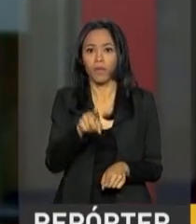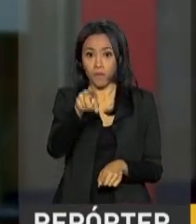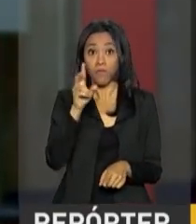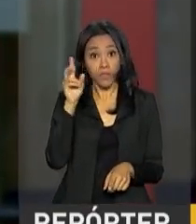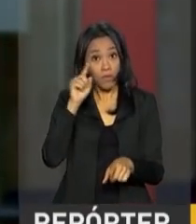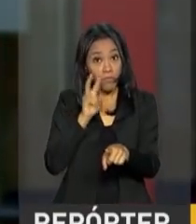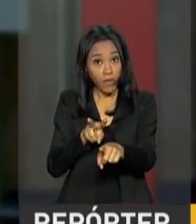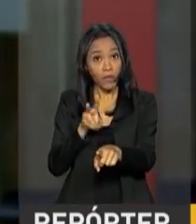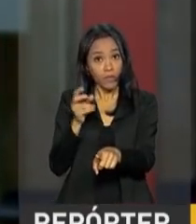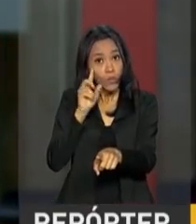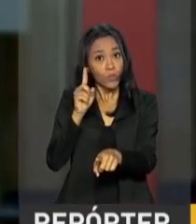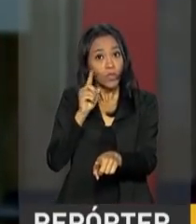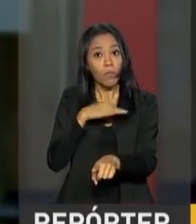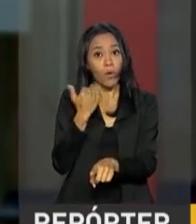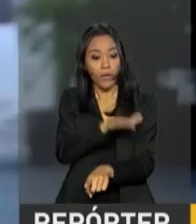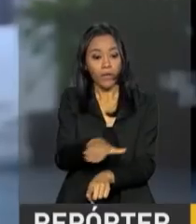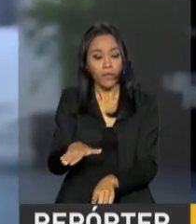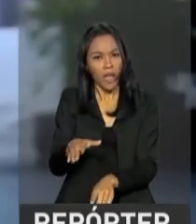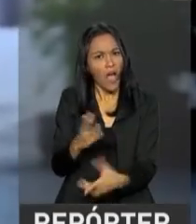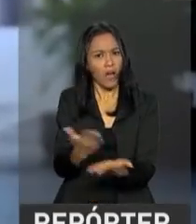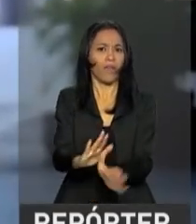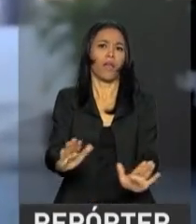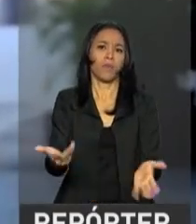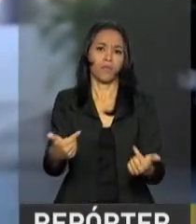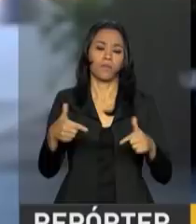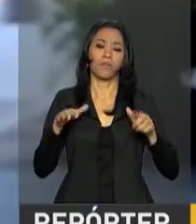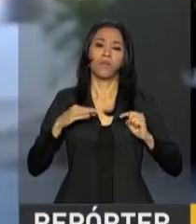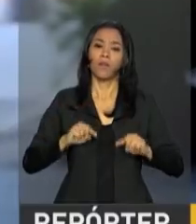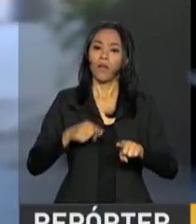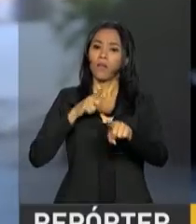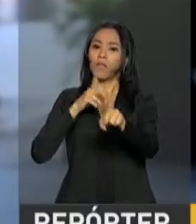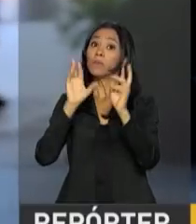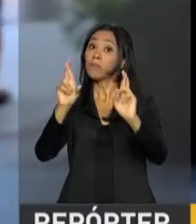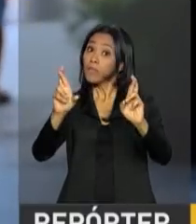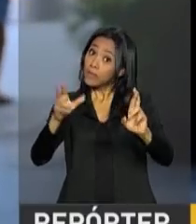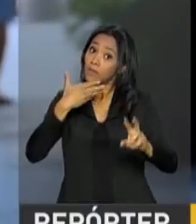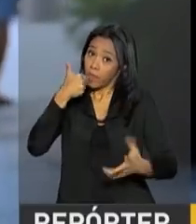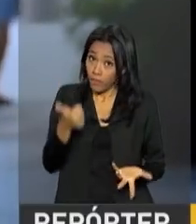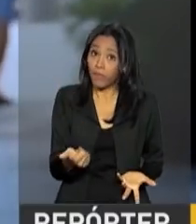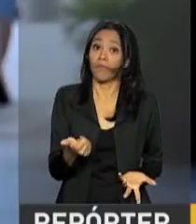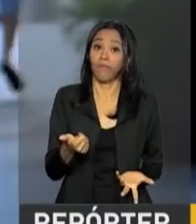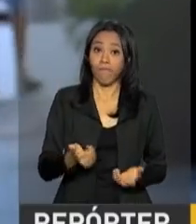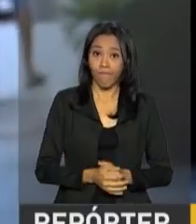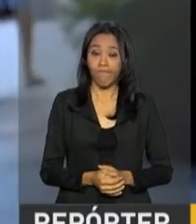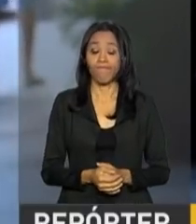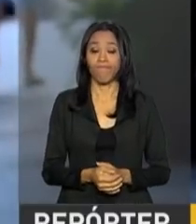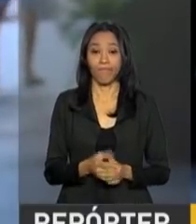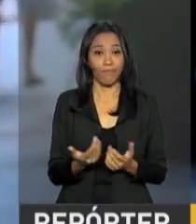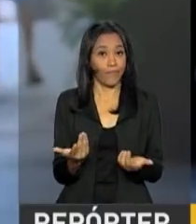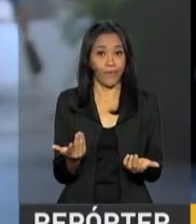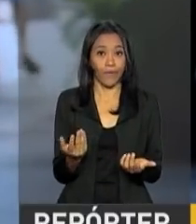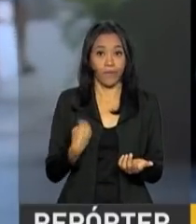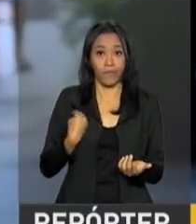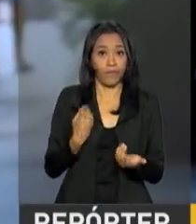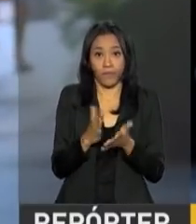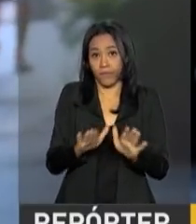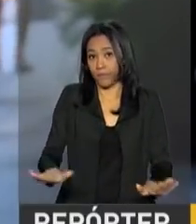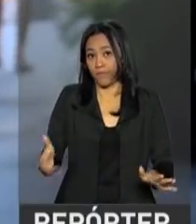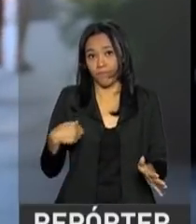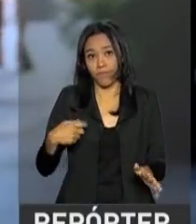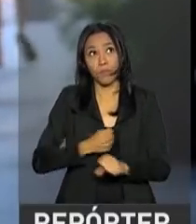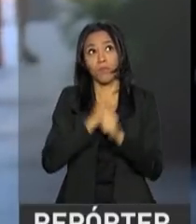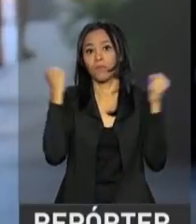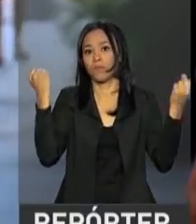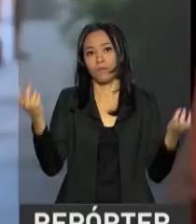da criança né agora acaba de sair porque eu tenho esperança de que haja alguma melhora desse jeito que tá no ar é